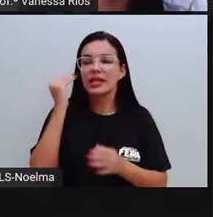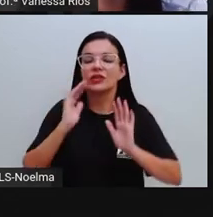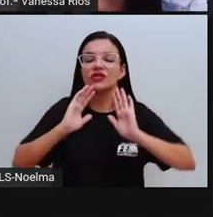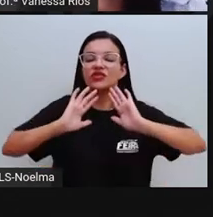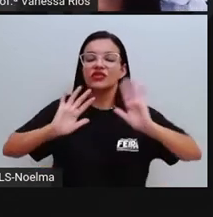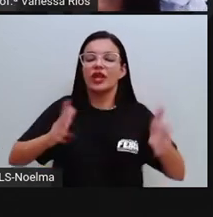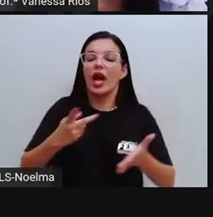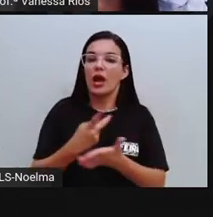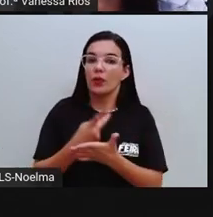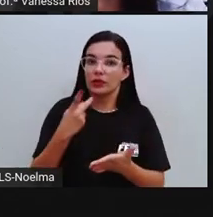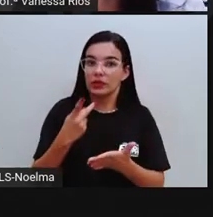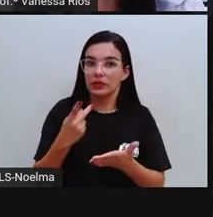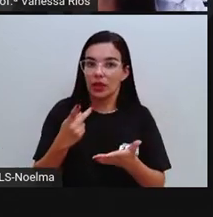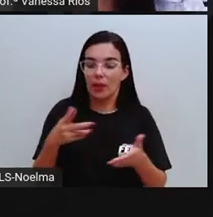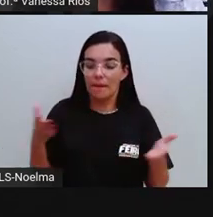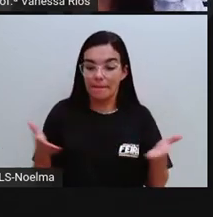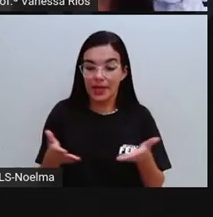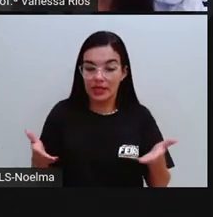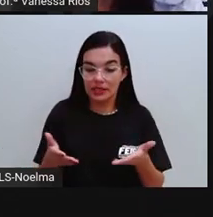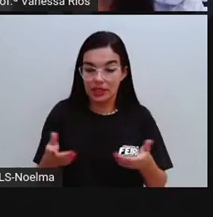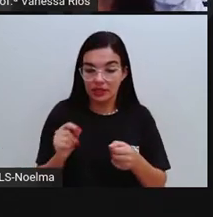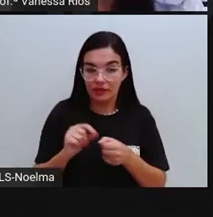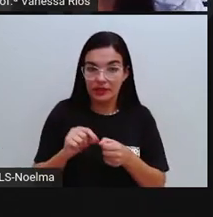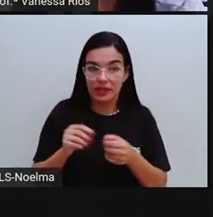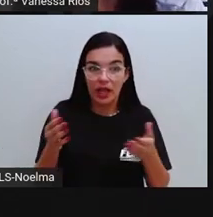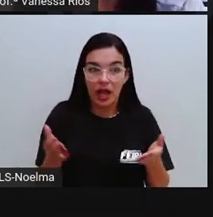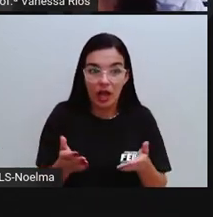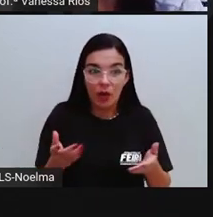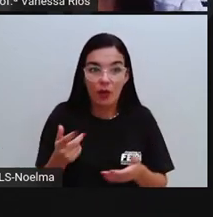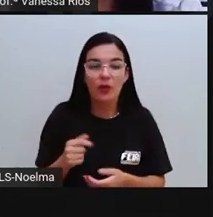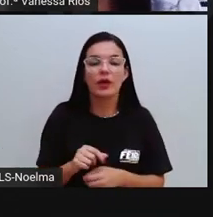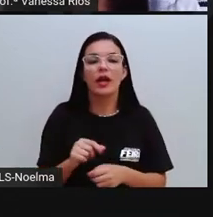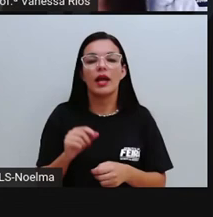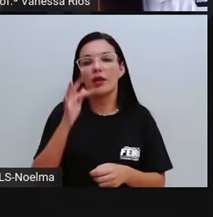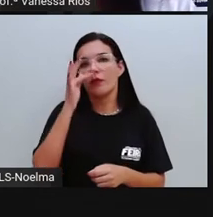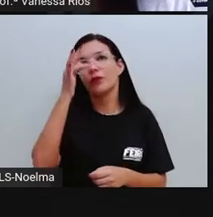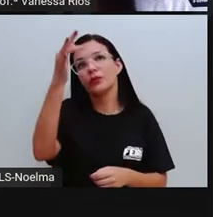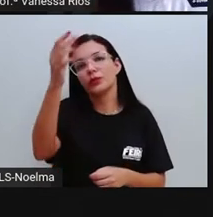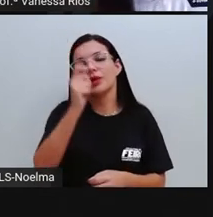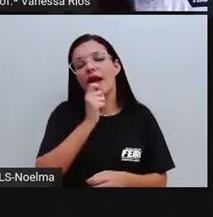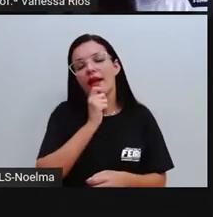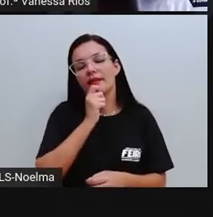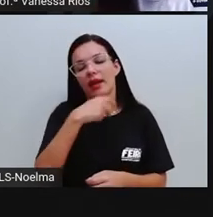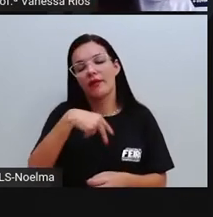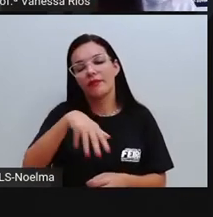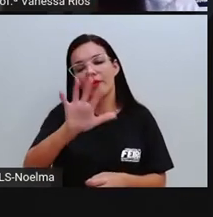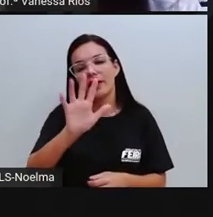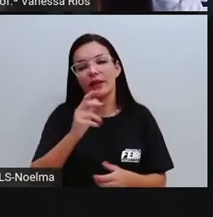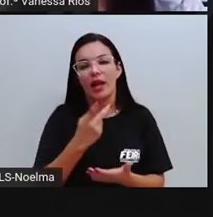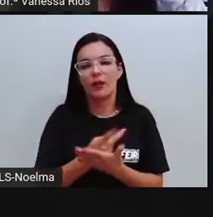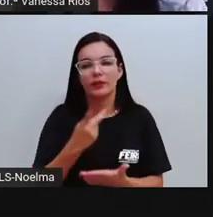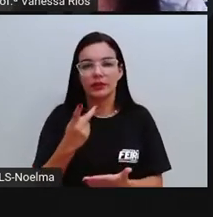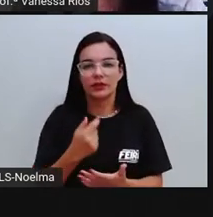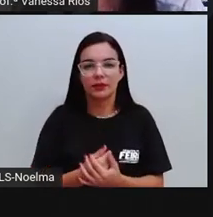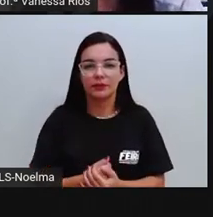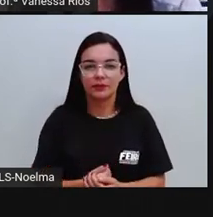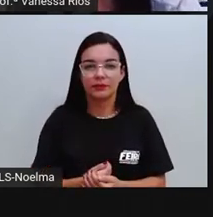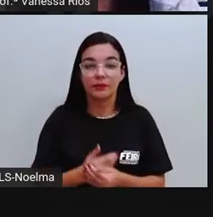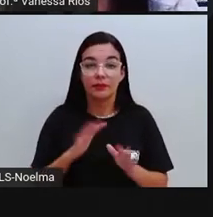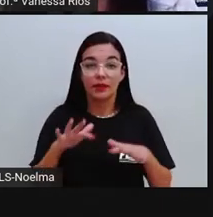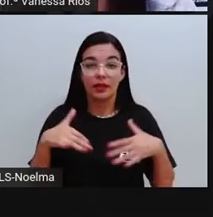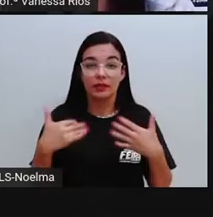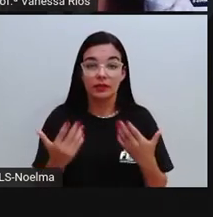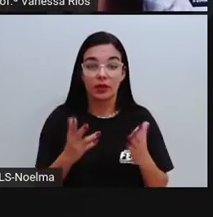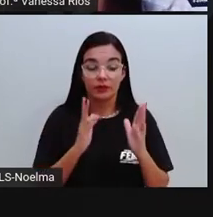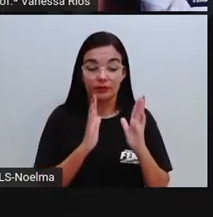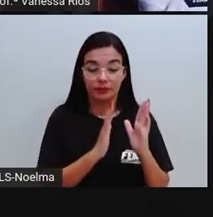aconteceu, o presente é algo que está acontecendo e o futuro que ainda vai acontecer. Então, entre os verbos